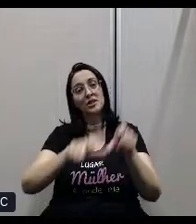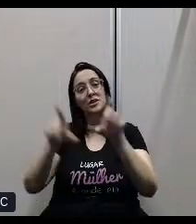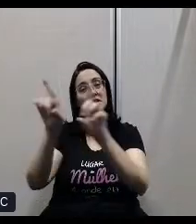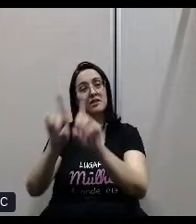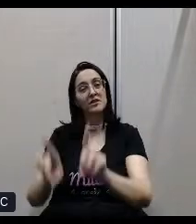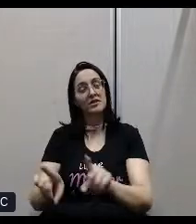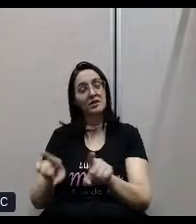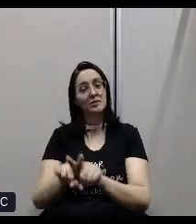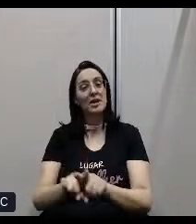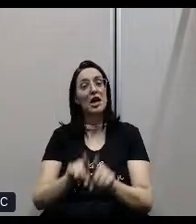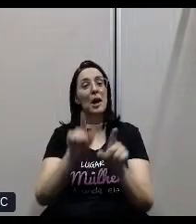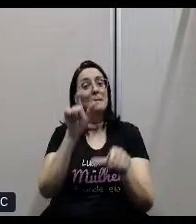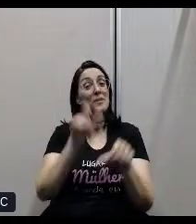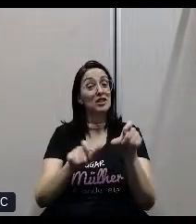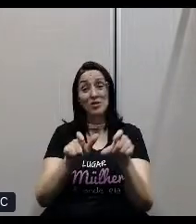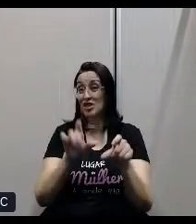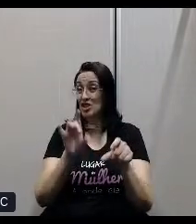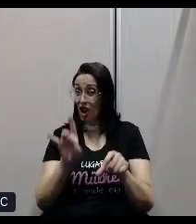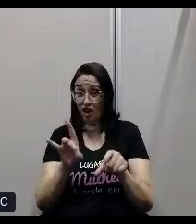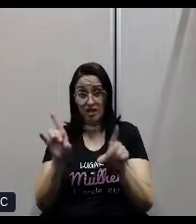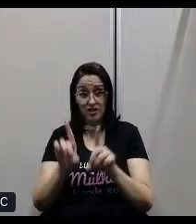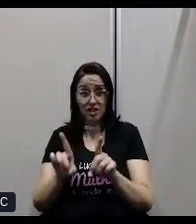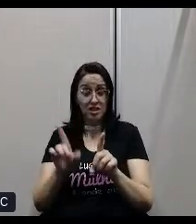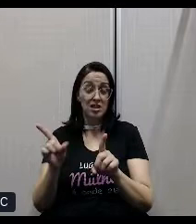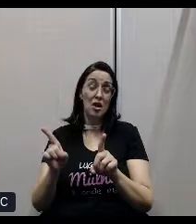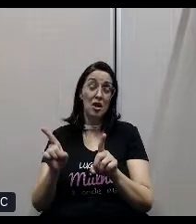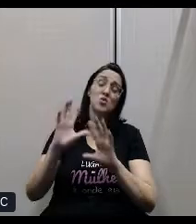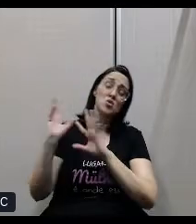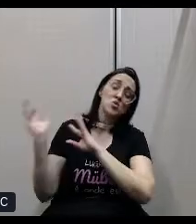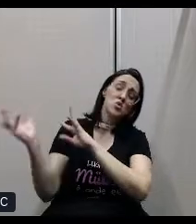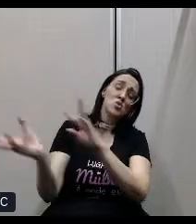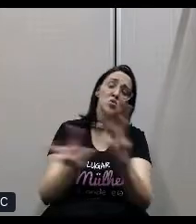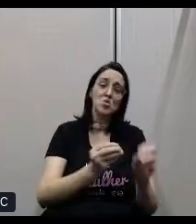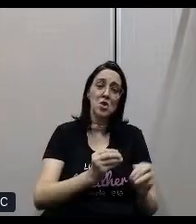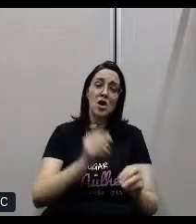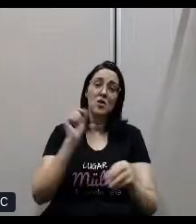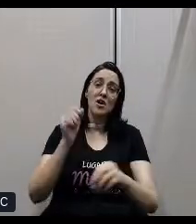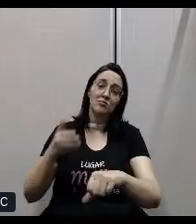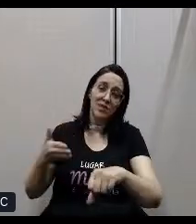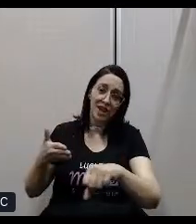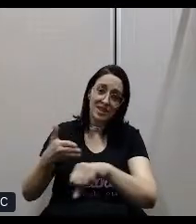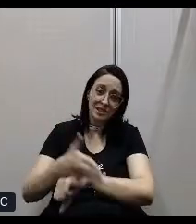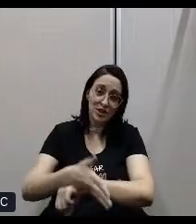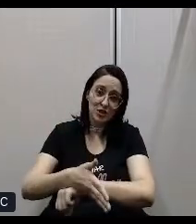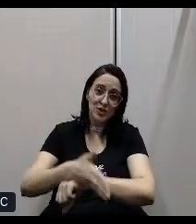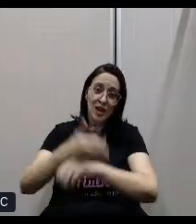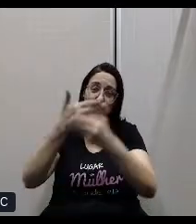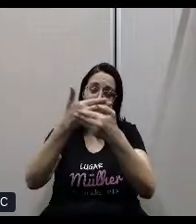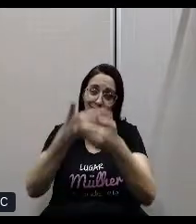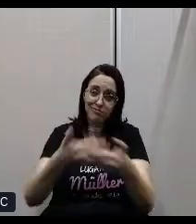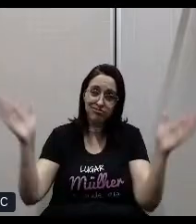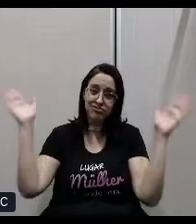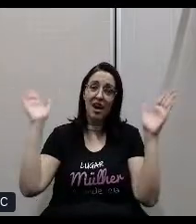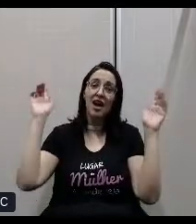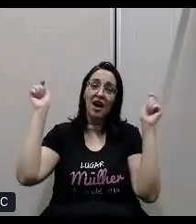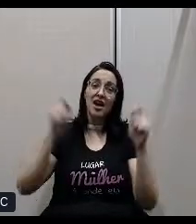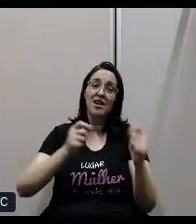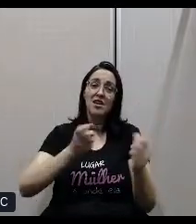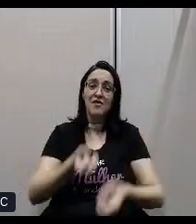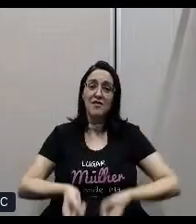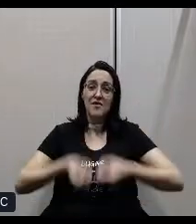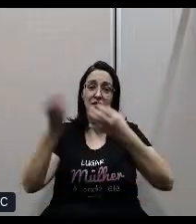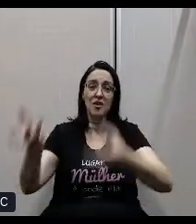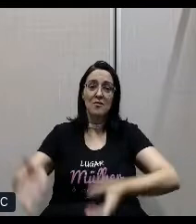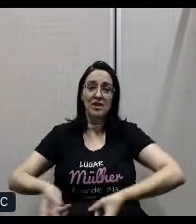e para todas as pessoas. Acessibilidade vem do termo acesse, que é igual a dar acesso à informação, e habilidade, né, a